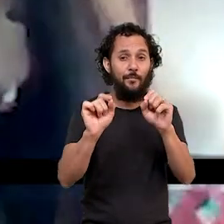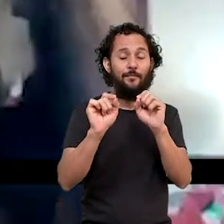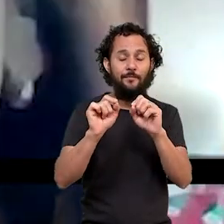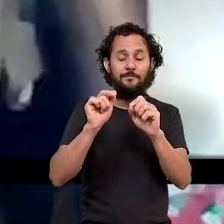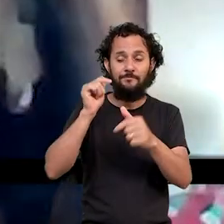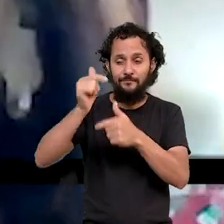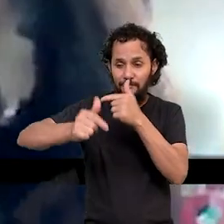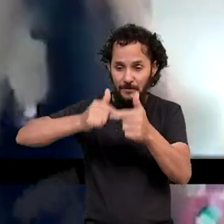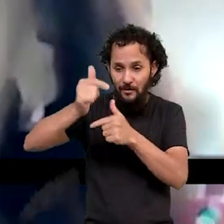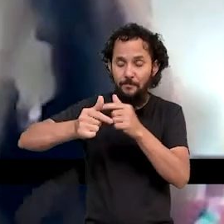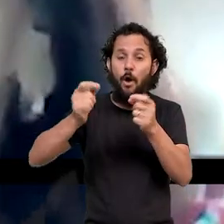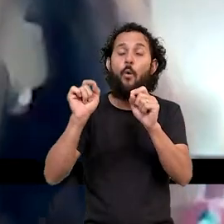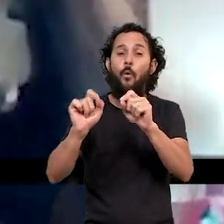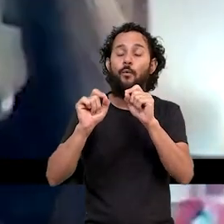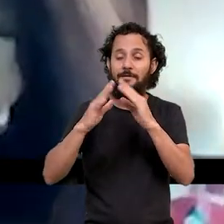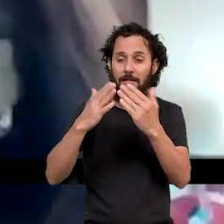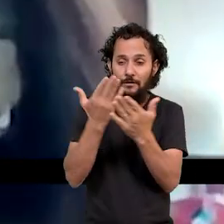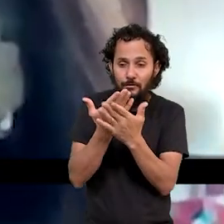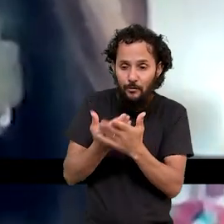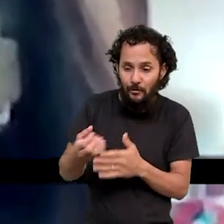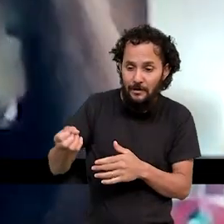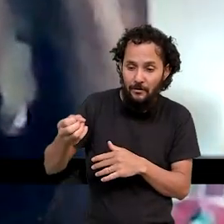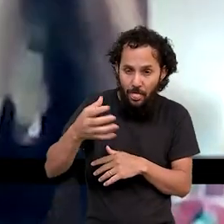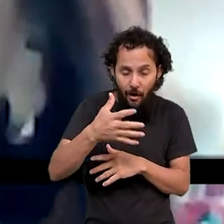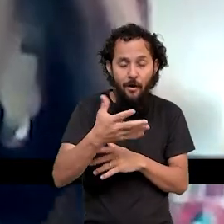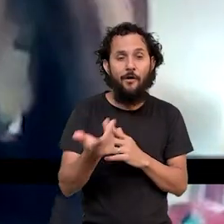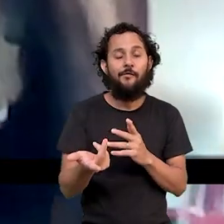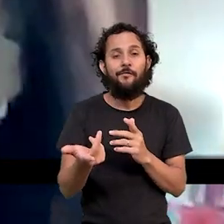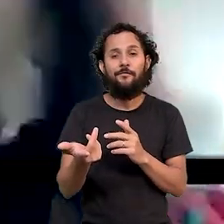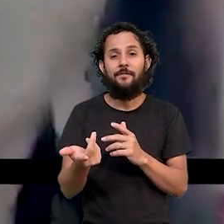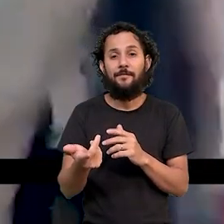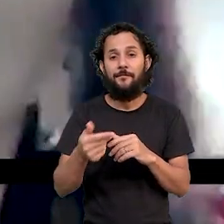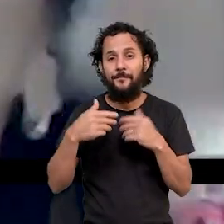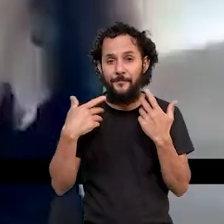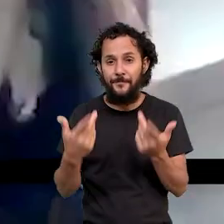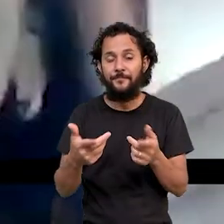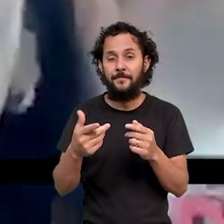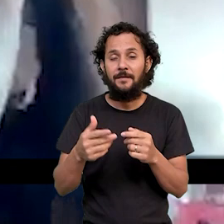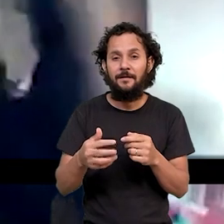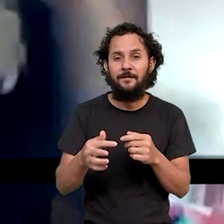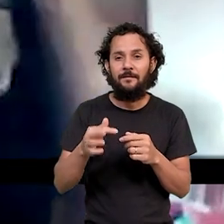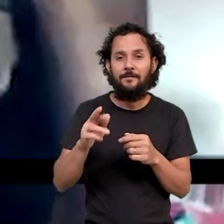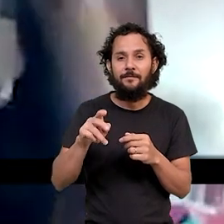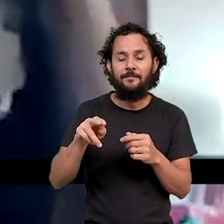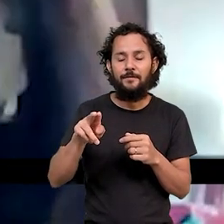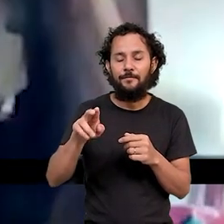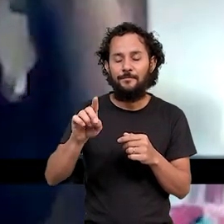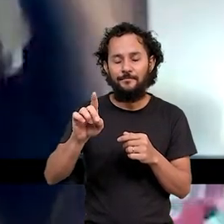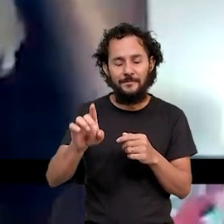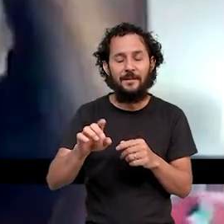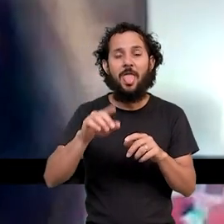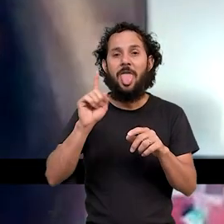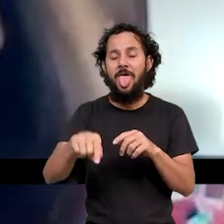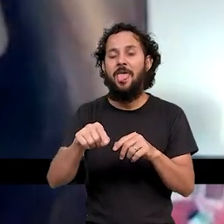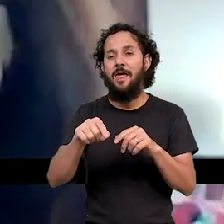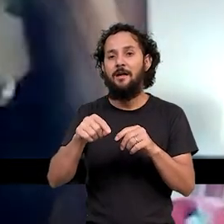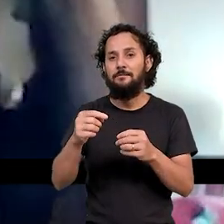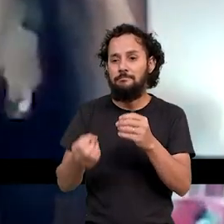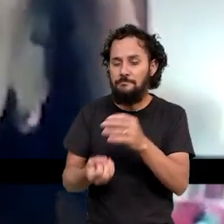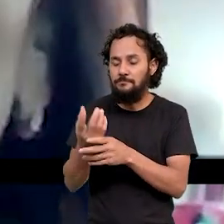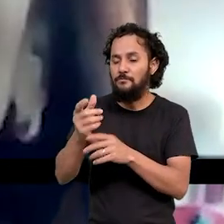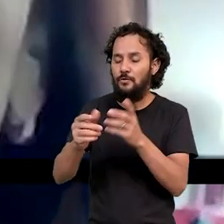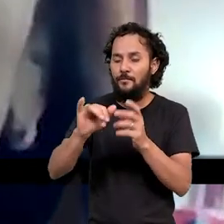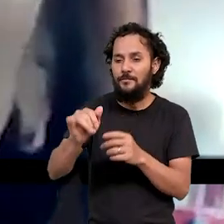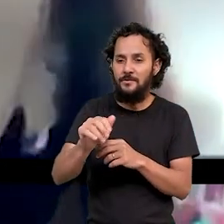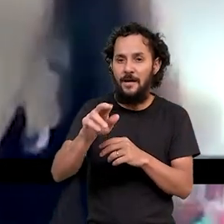o movimento das escolas novas, chegando, e Froebel, como idealizador desses